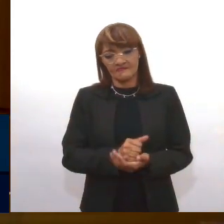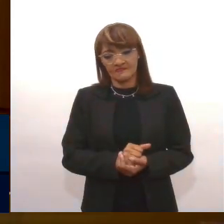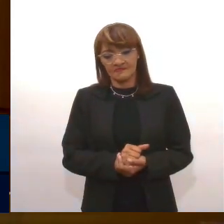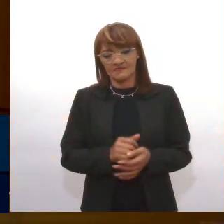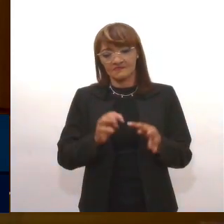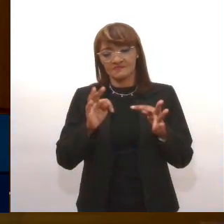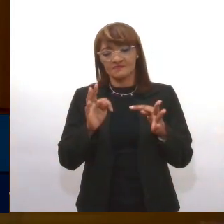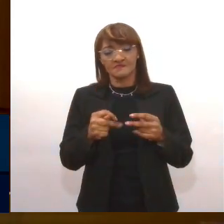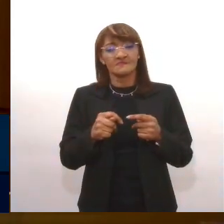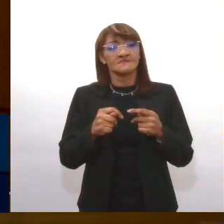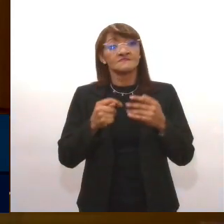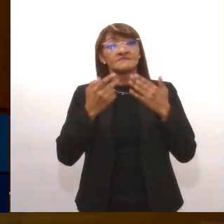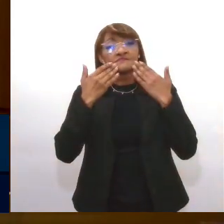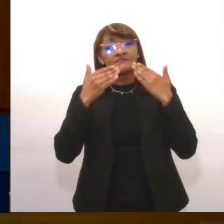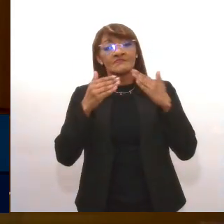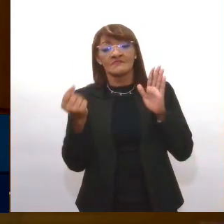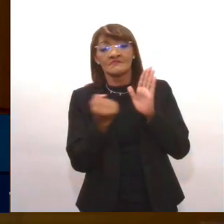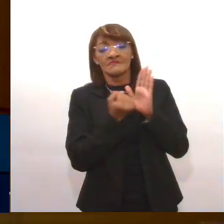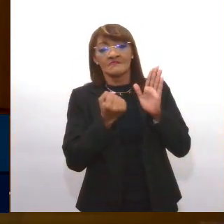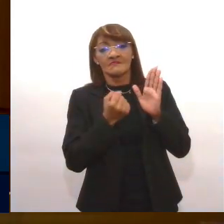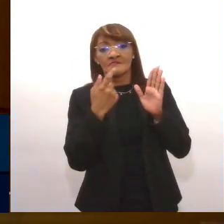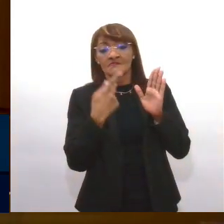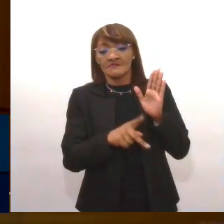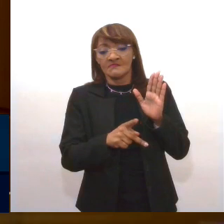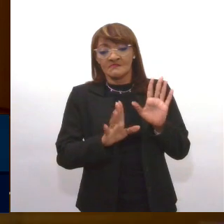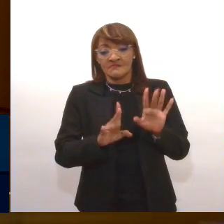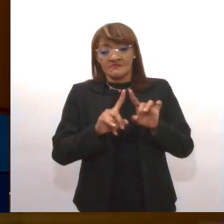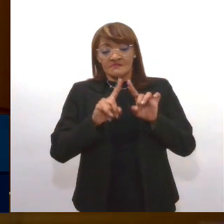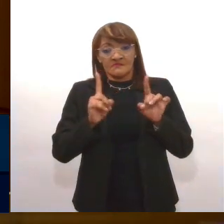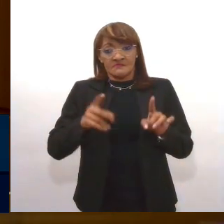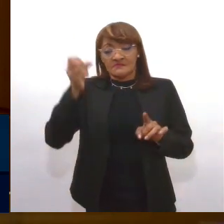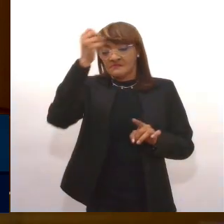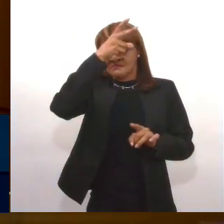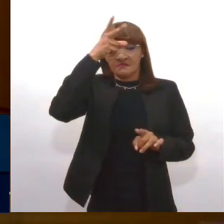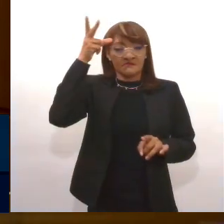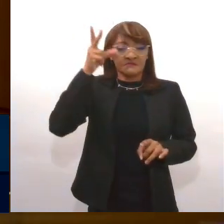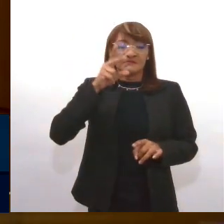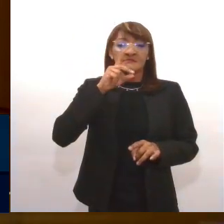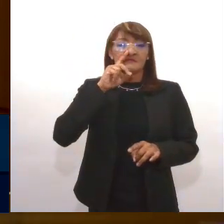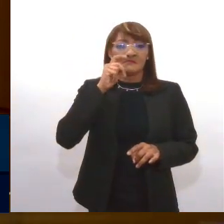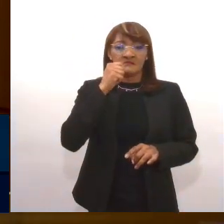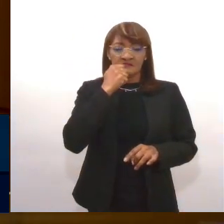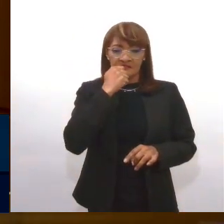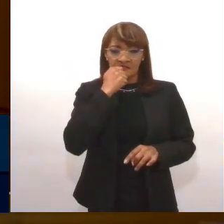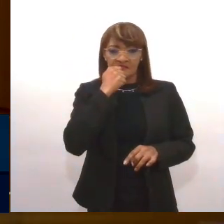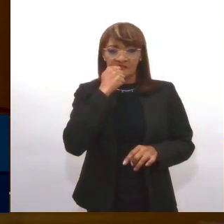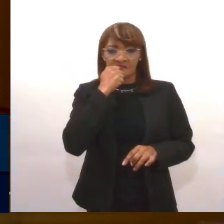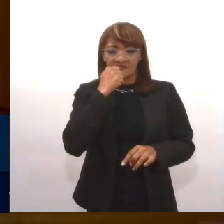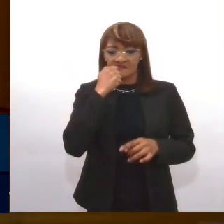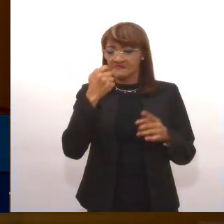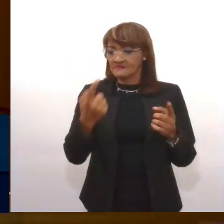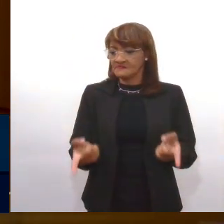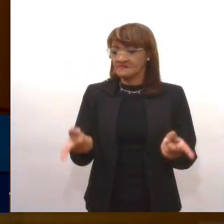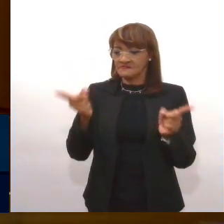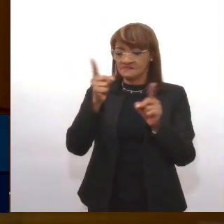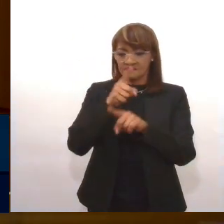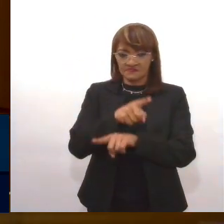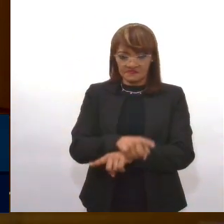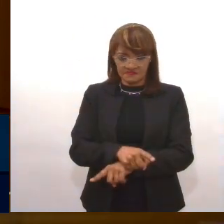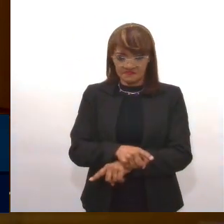costume a Prefeitura de Aracaju vem fazendo o contrário tocando obras sem considerar